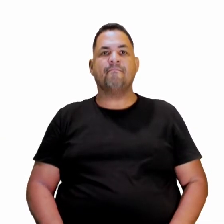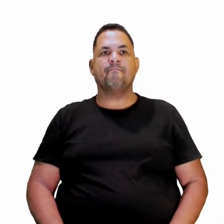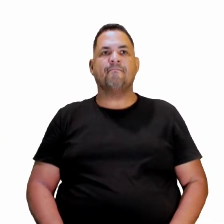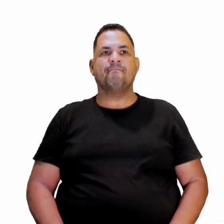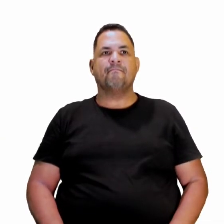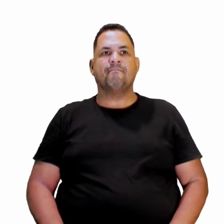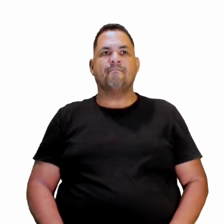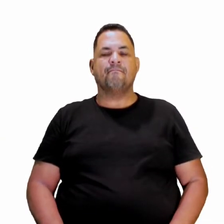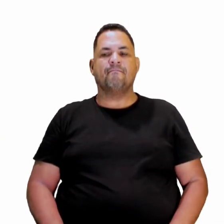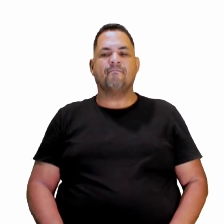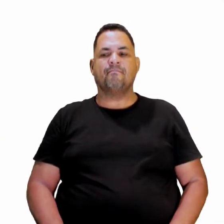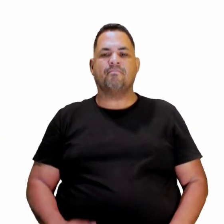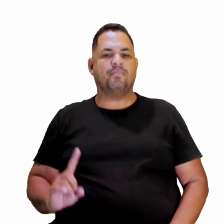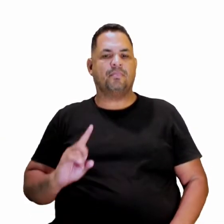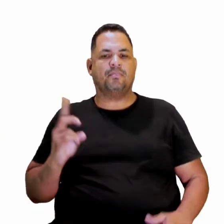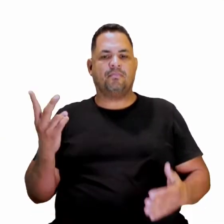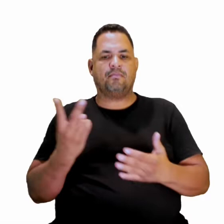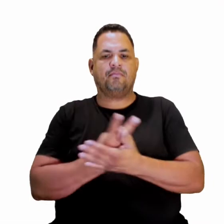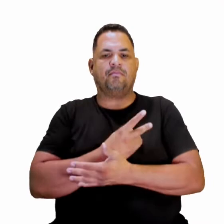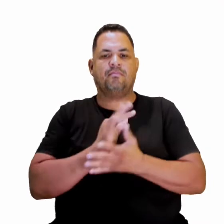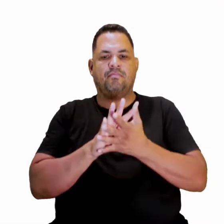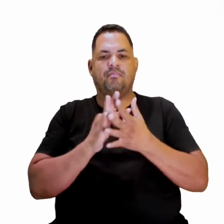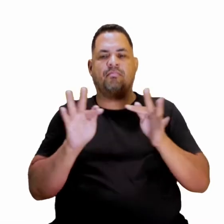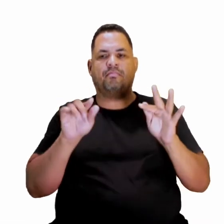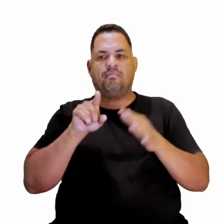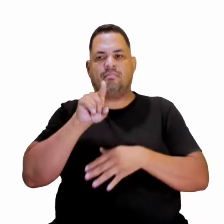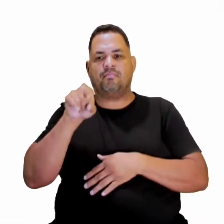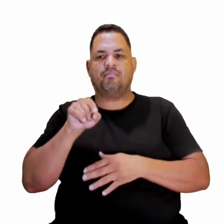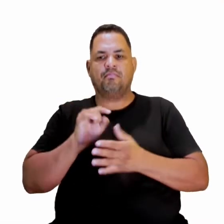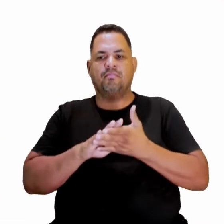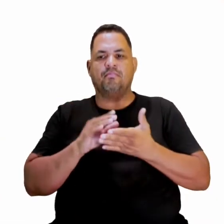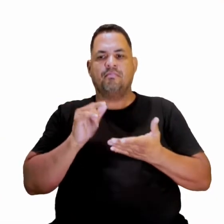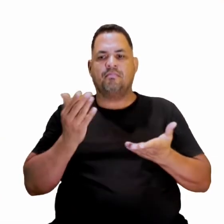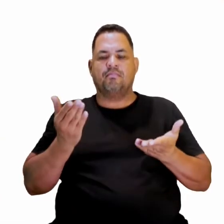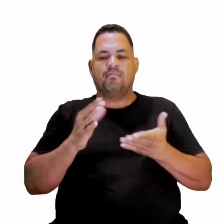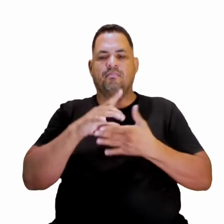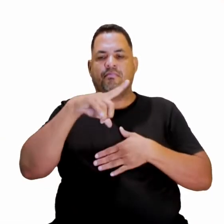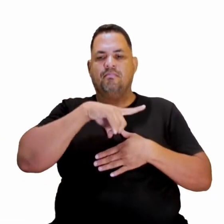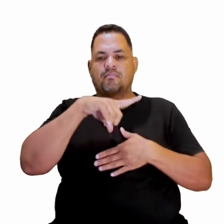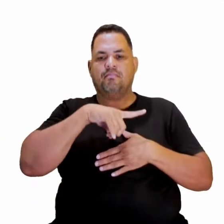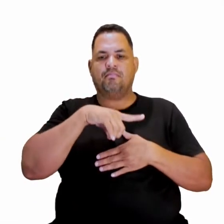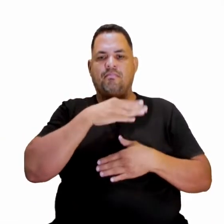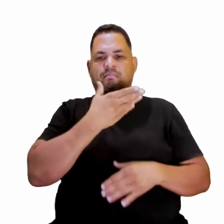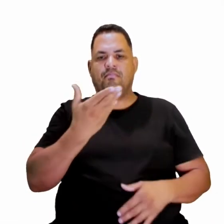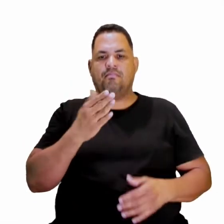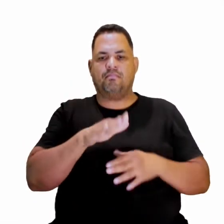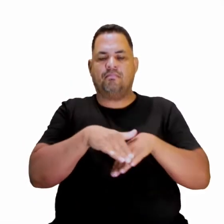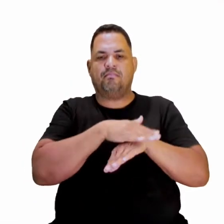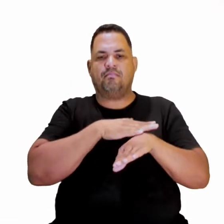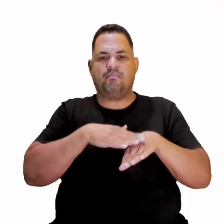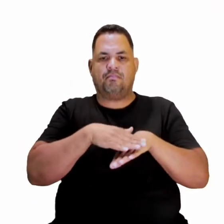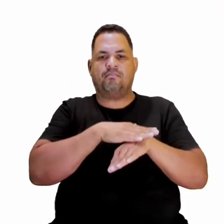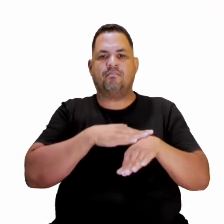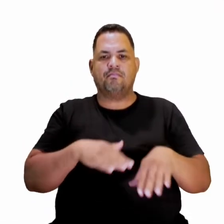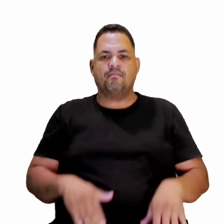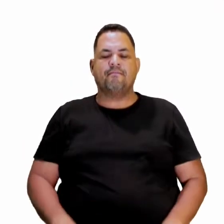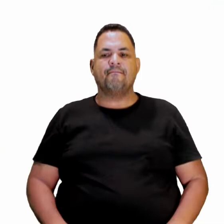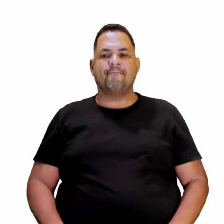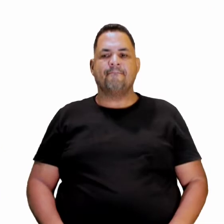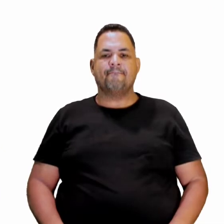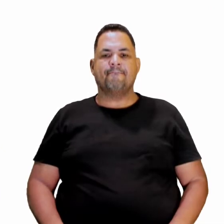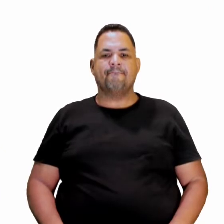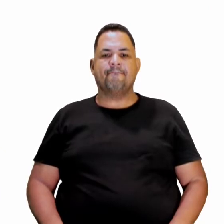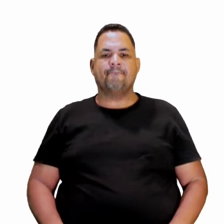frases interrogativas, que a gente vai aprender, certo? Então, temos aí to talk, conversar, talked.